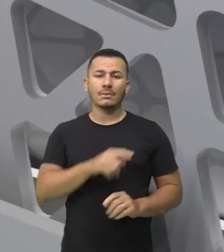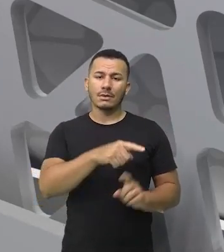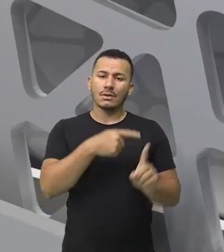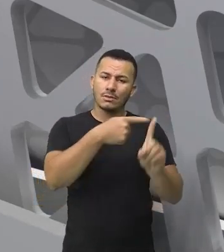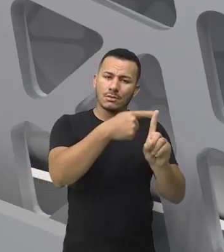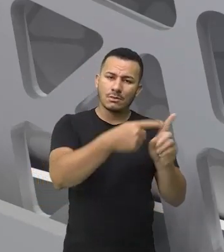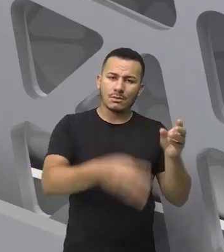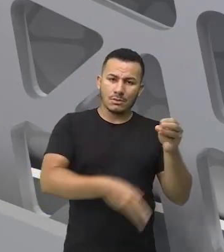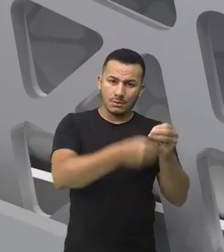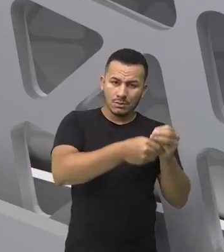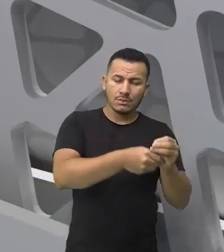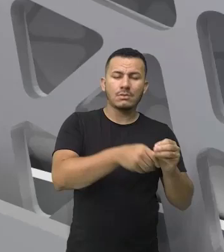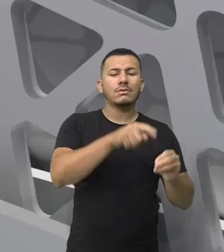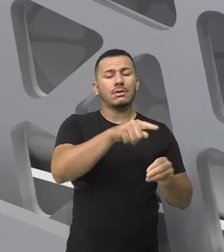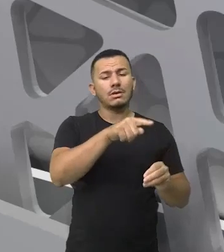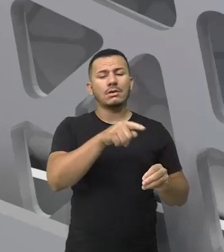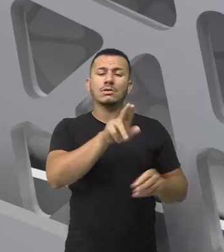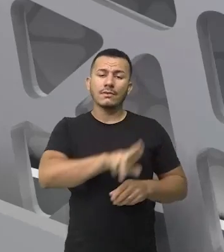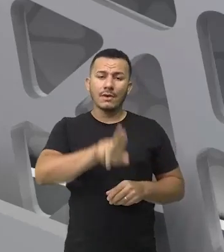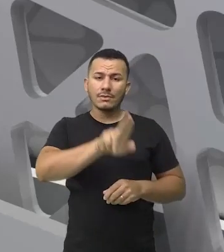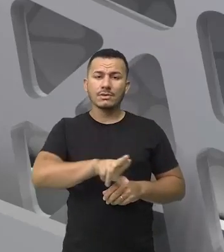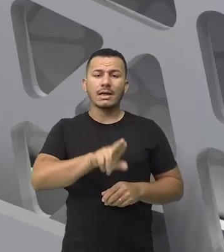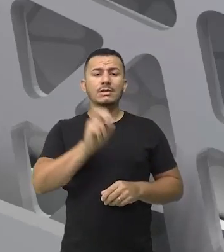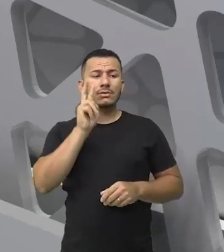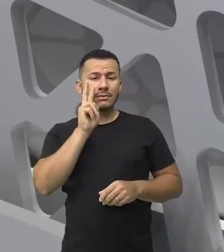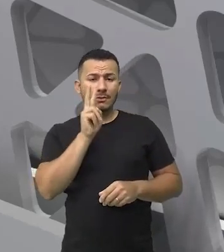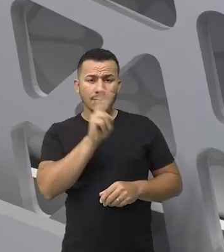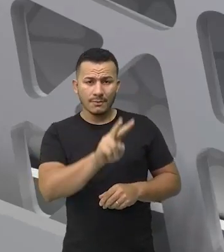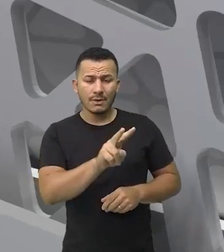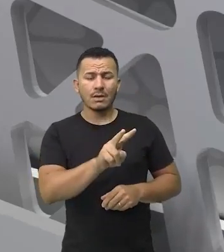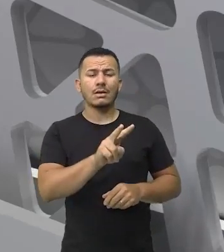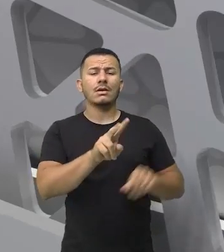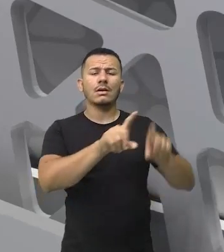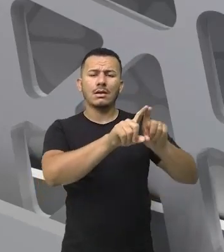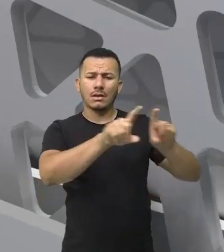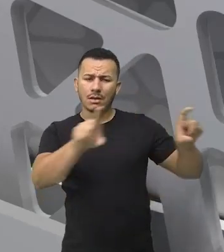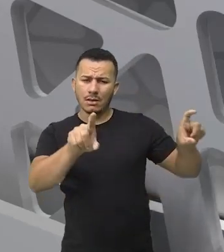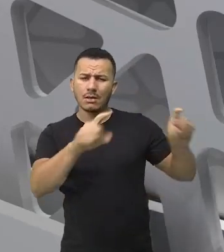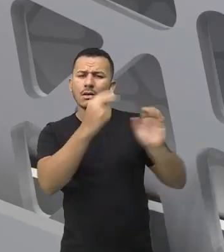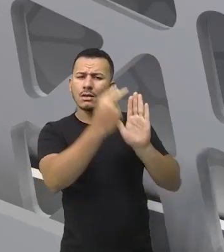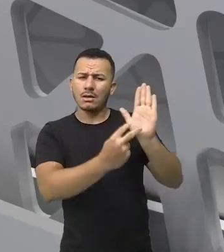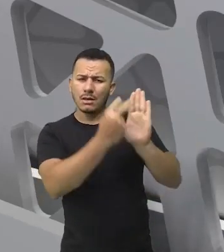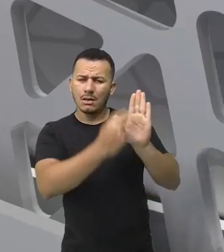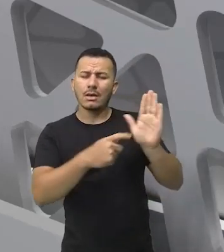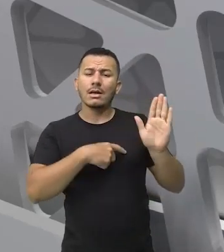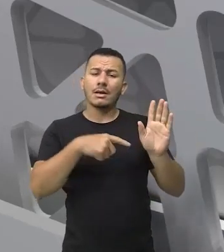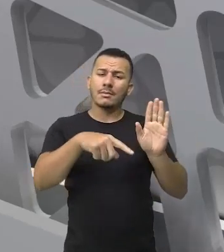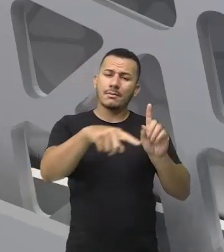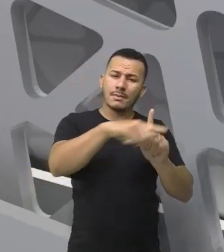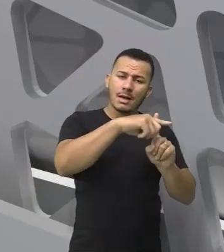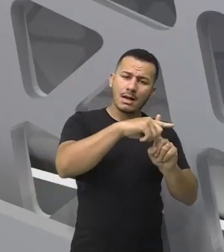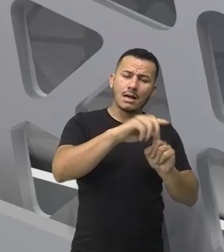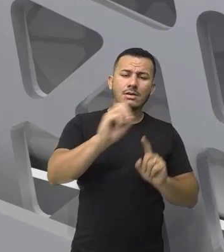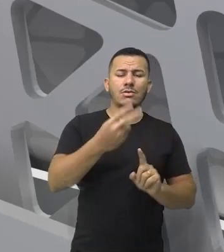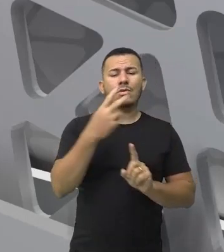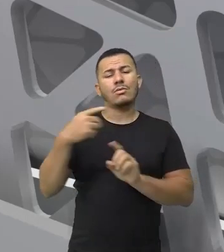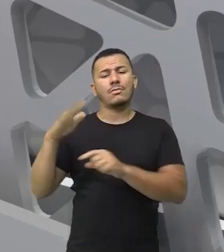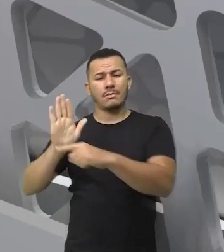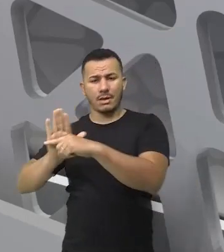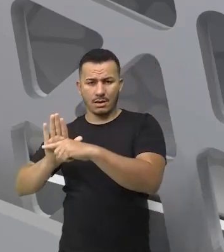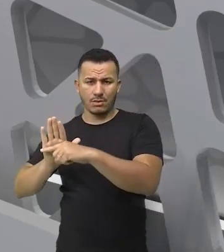o princípio aditivo quando eu estou diante de uma situação de mais ou de